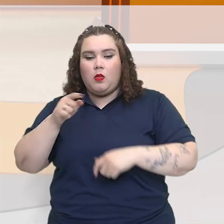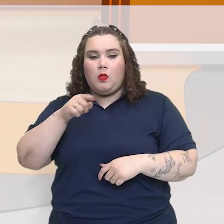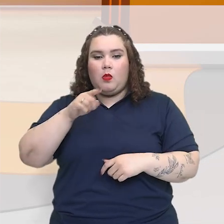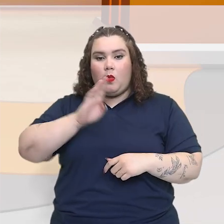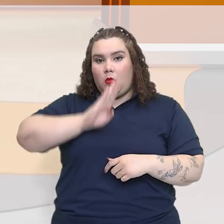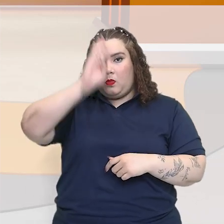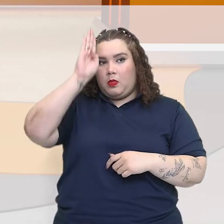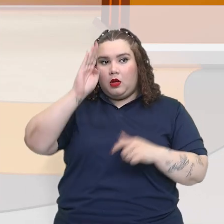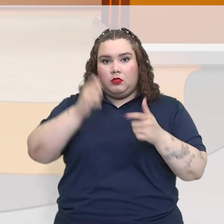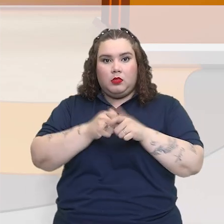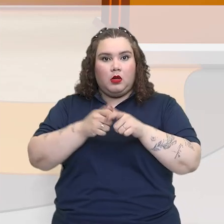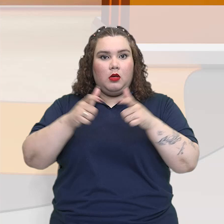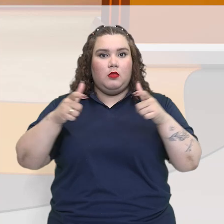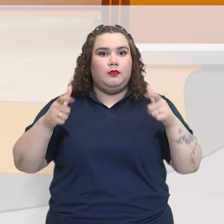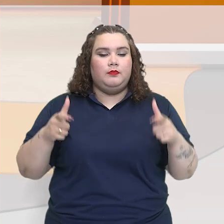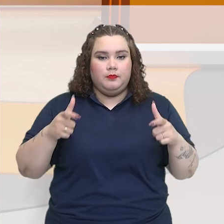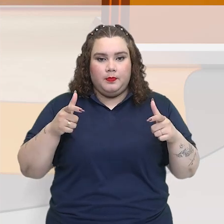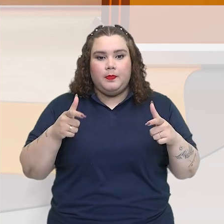que